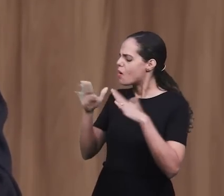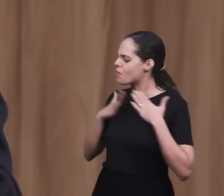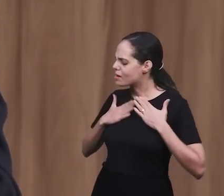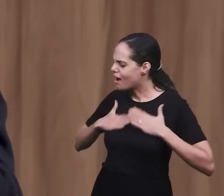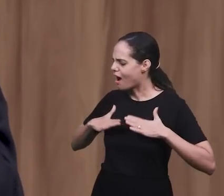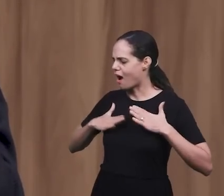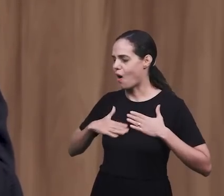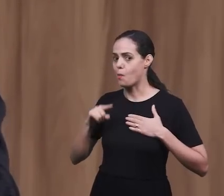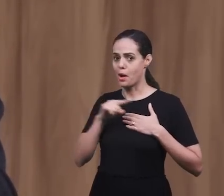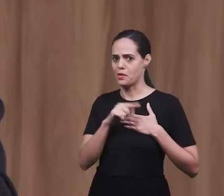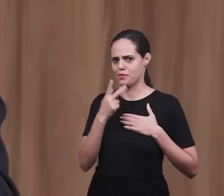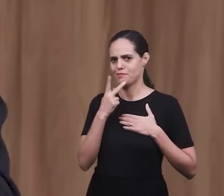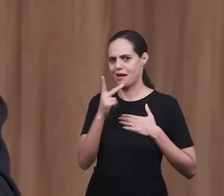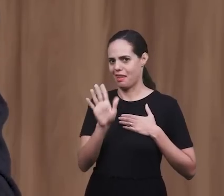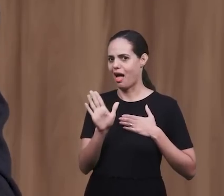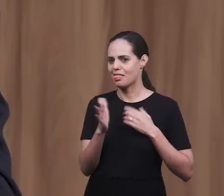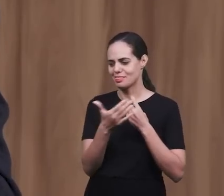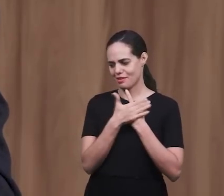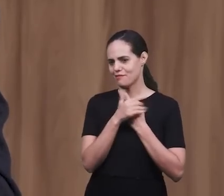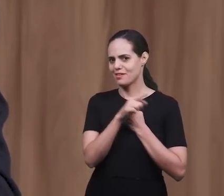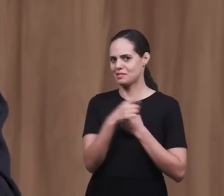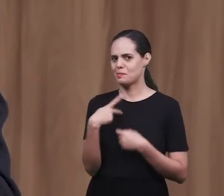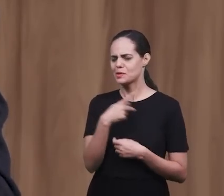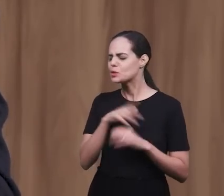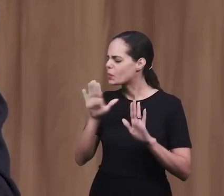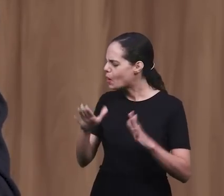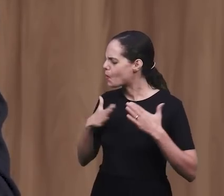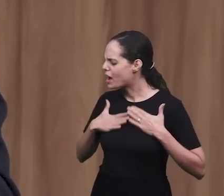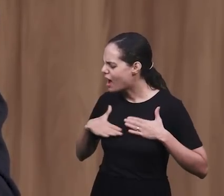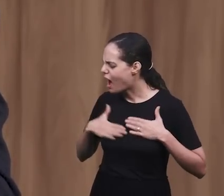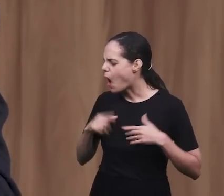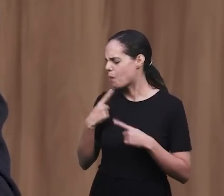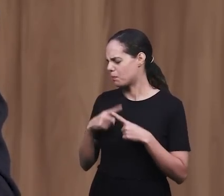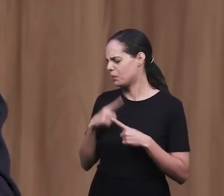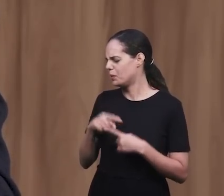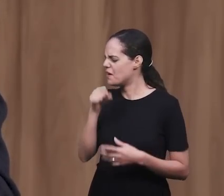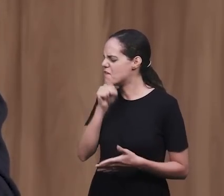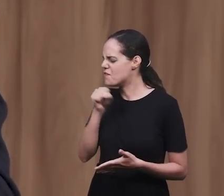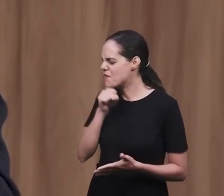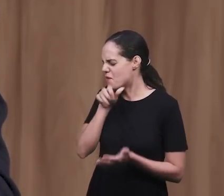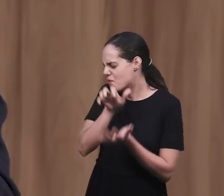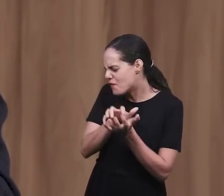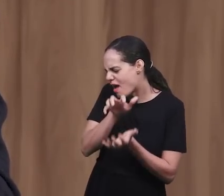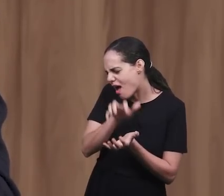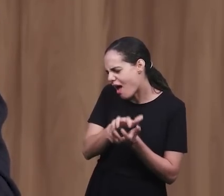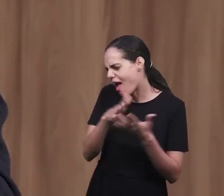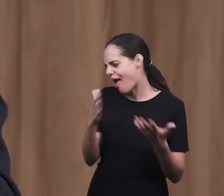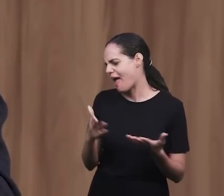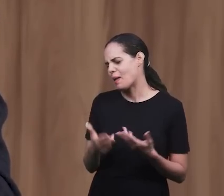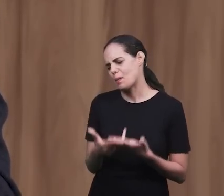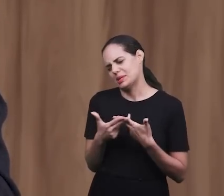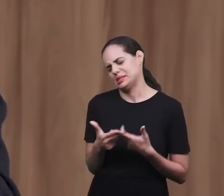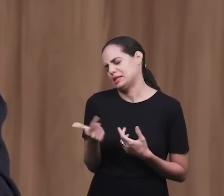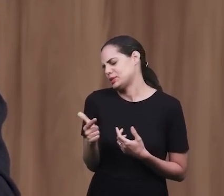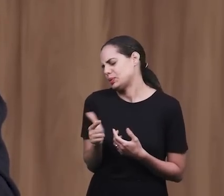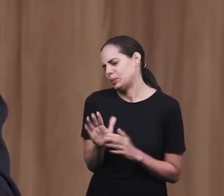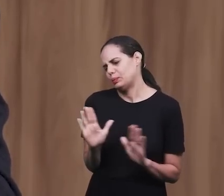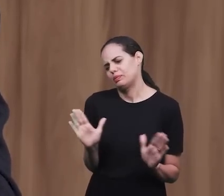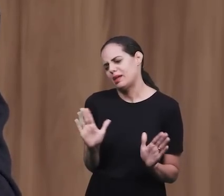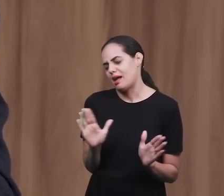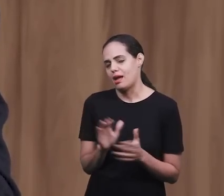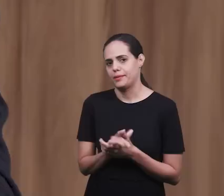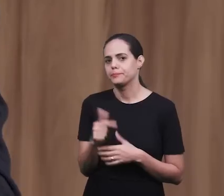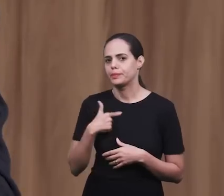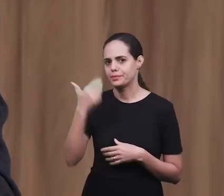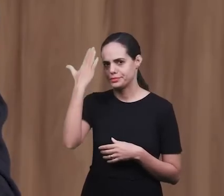fui defender um pouco o pastor, né? Aí, talvez por ele ser mais idoso, estava mais impaciente e tal, entendeu? E, inclusive até eu sabia